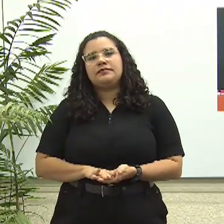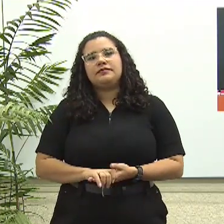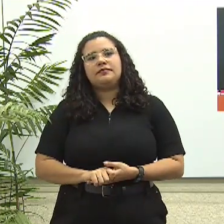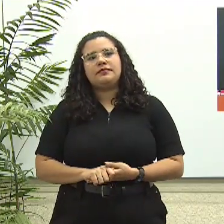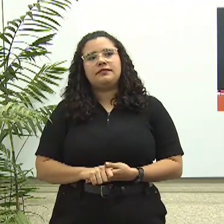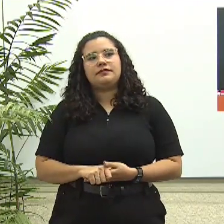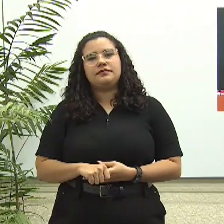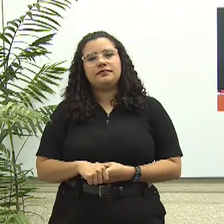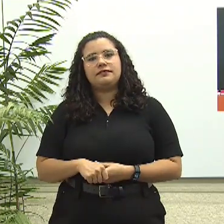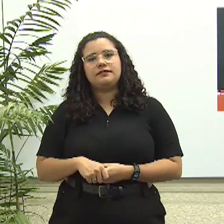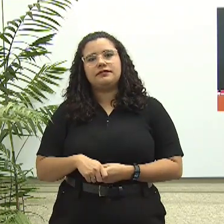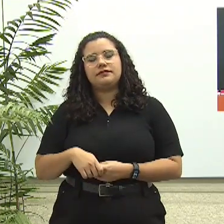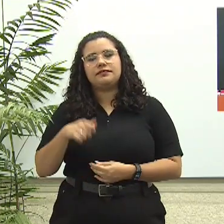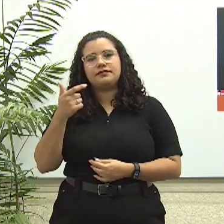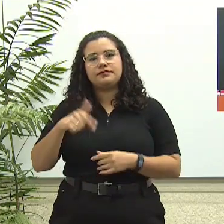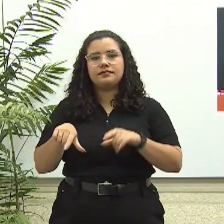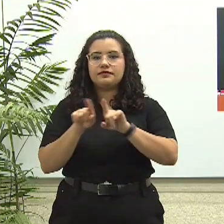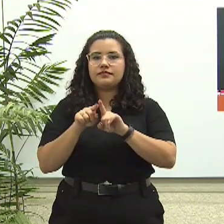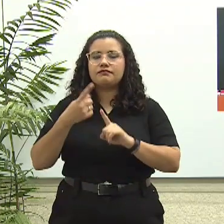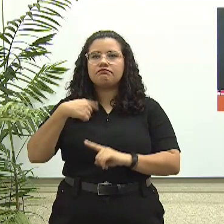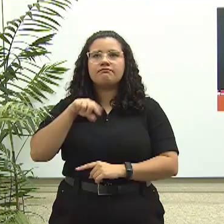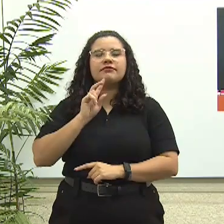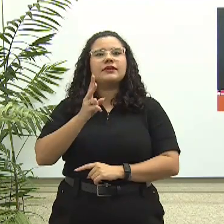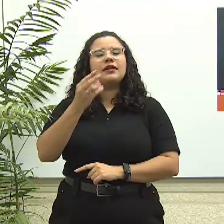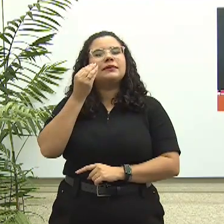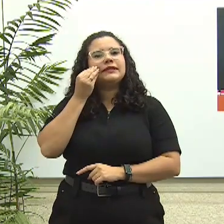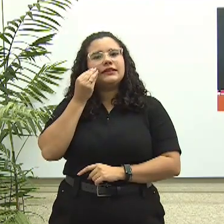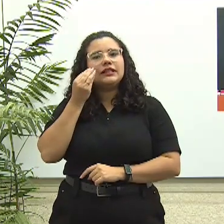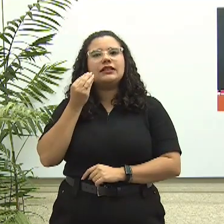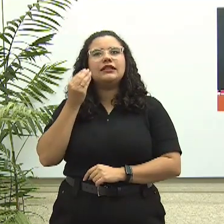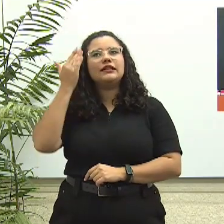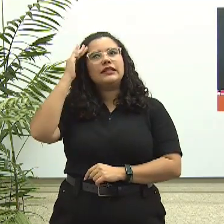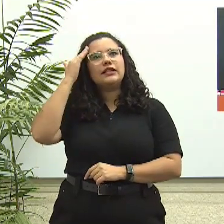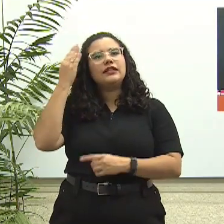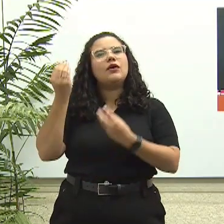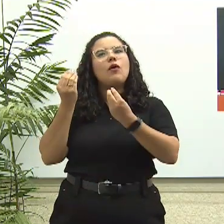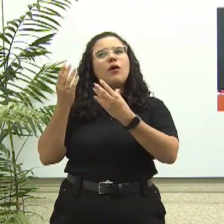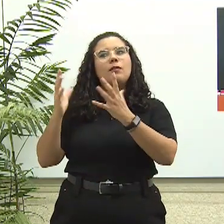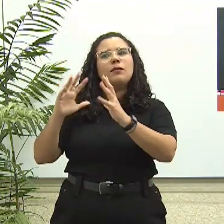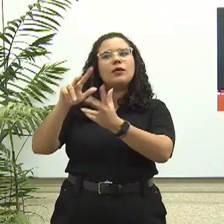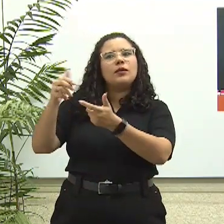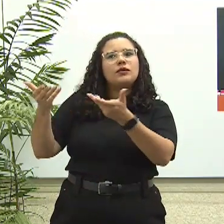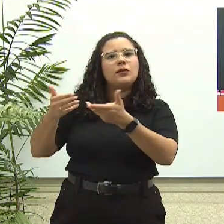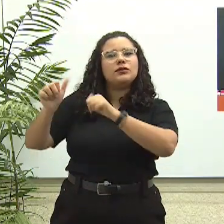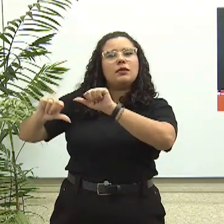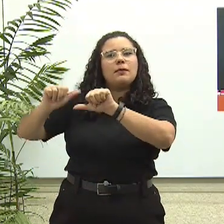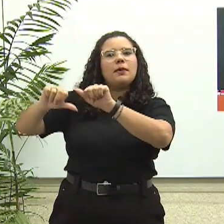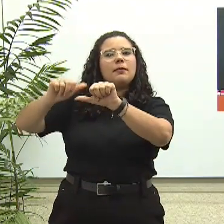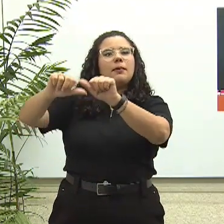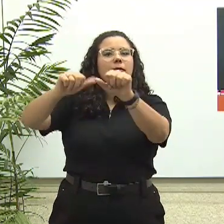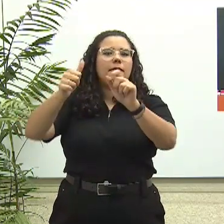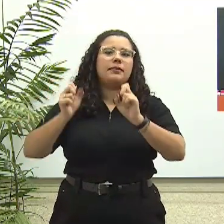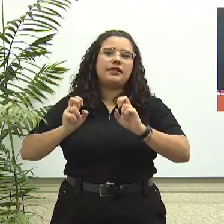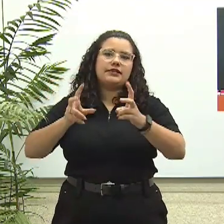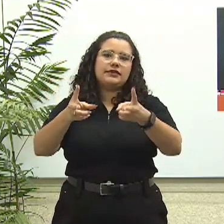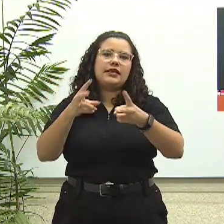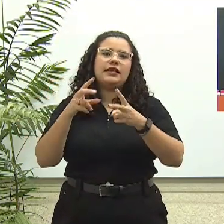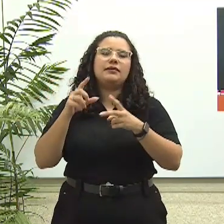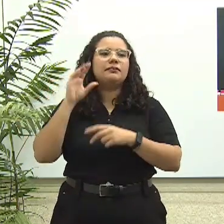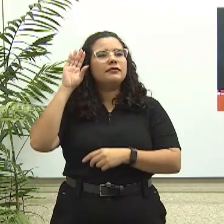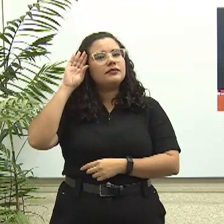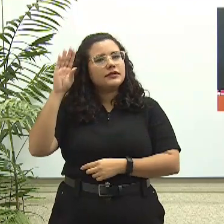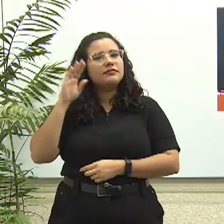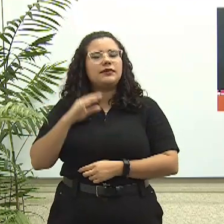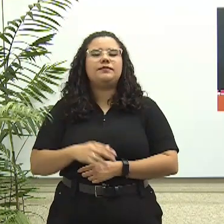e a gente tenta entender as as atuais transformações em curso né no eh em termos